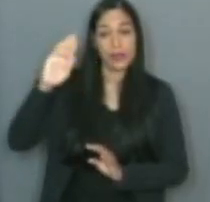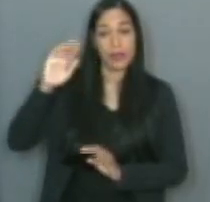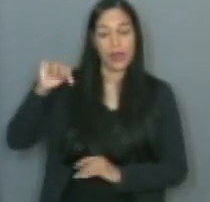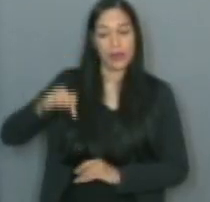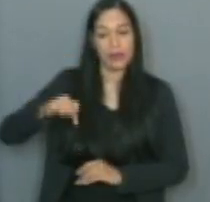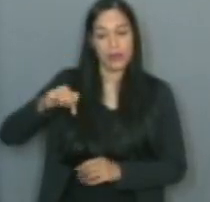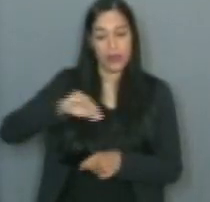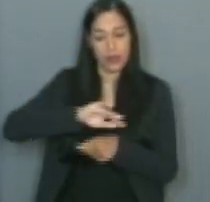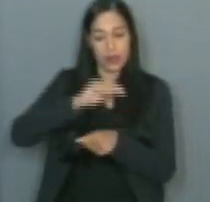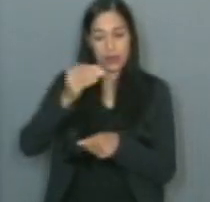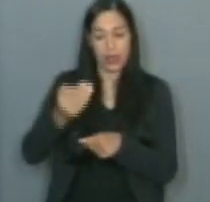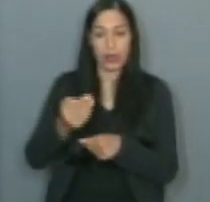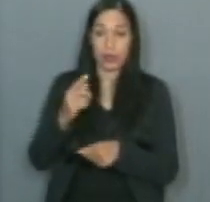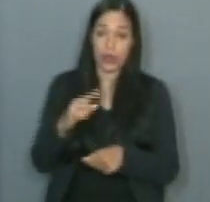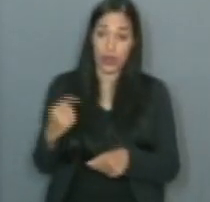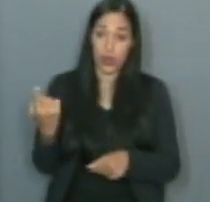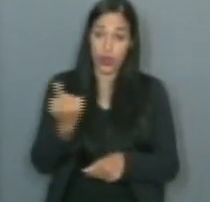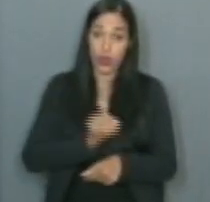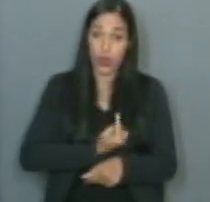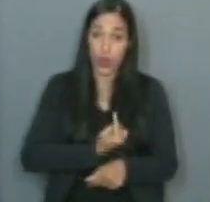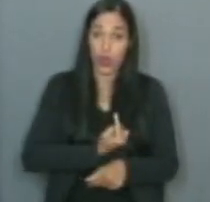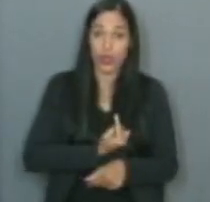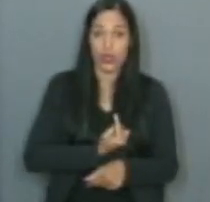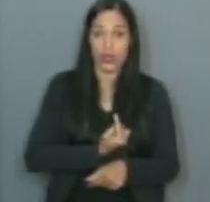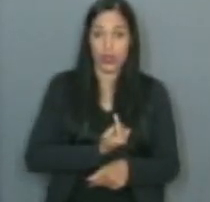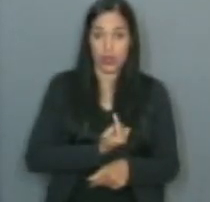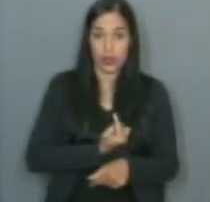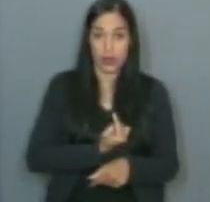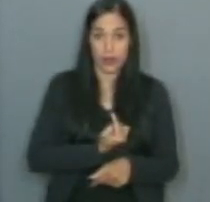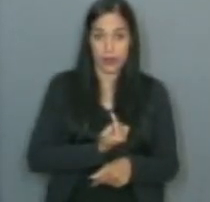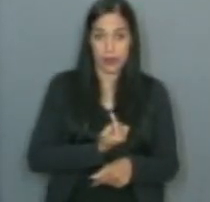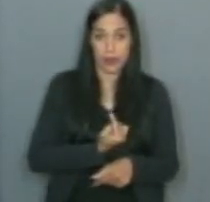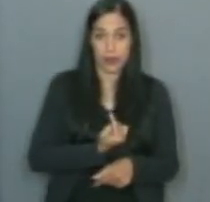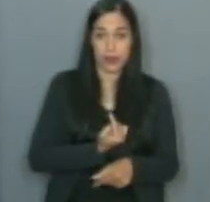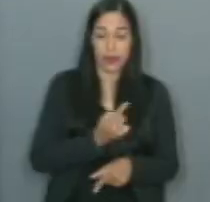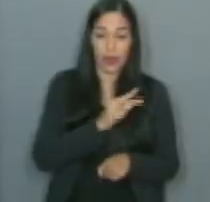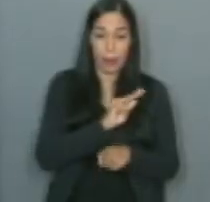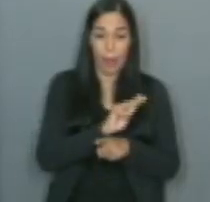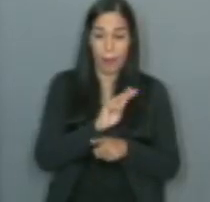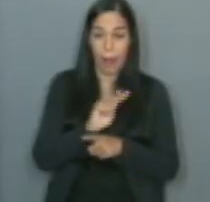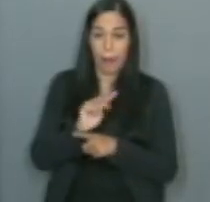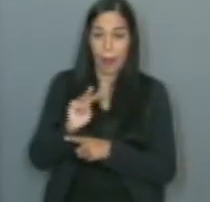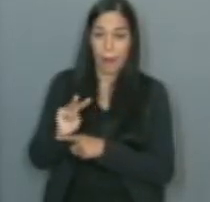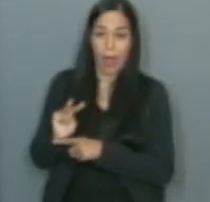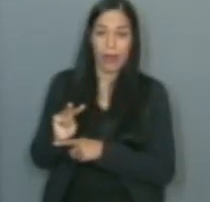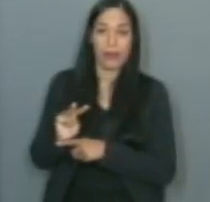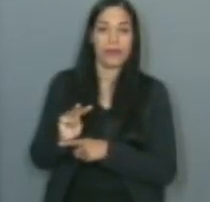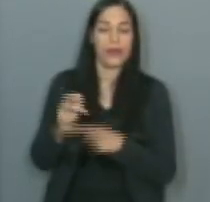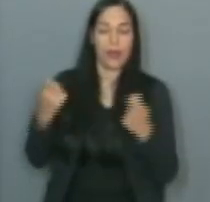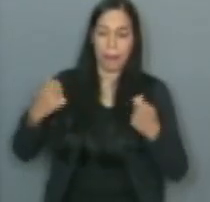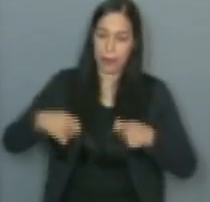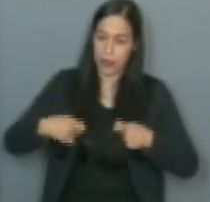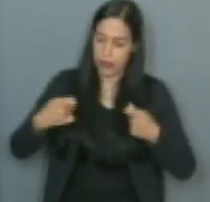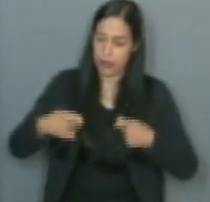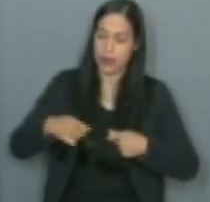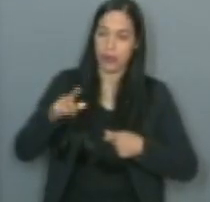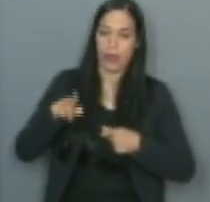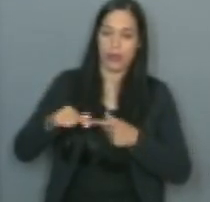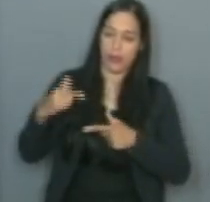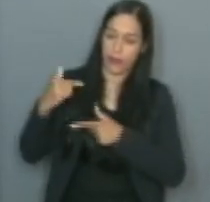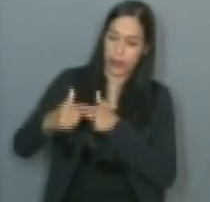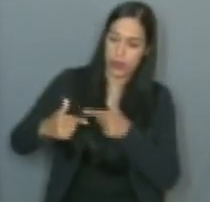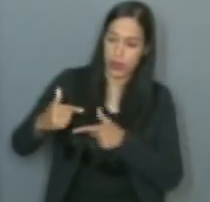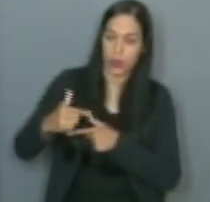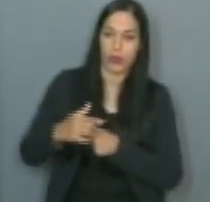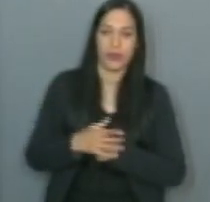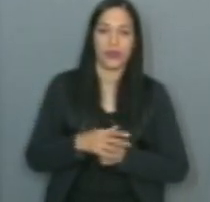casa. Nós somos, antes de qualquer coisa, nós somos fiscalizadores e temos que exercer essa função.